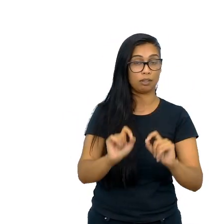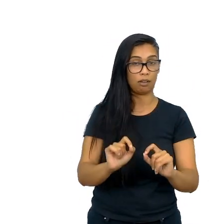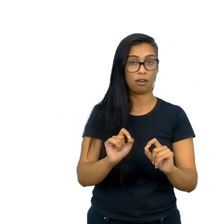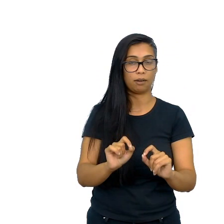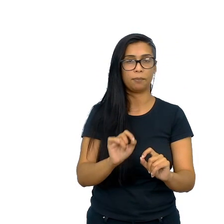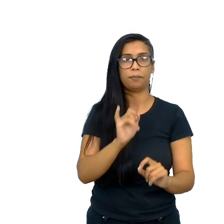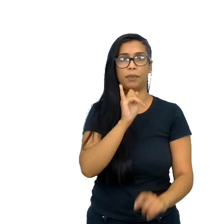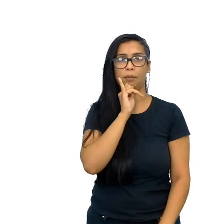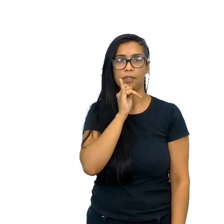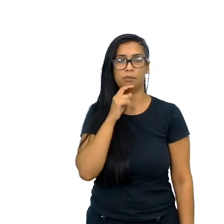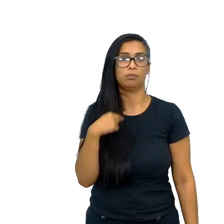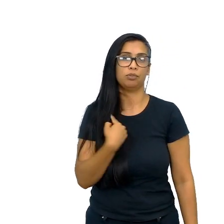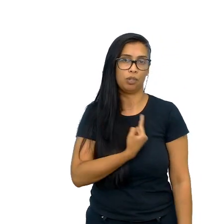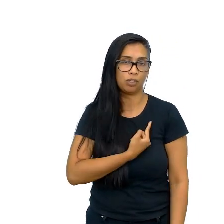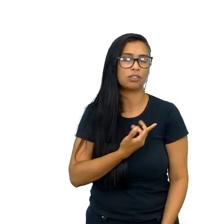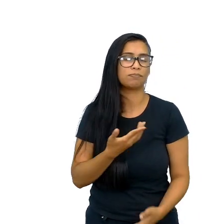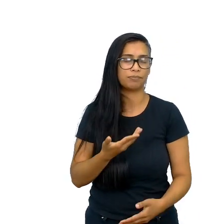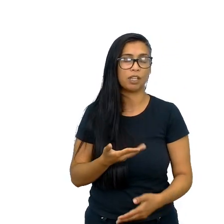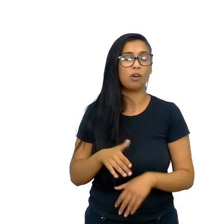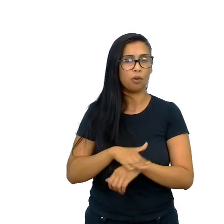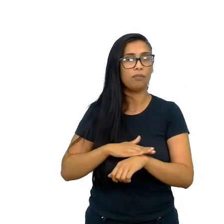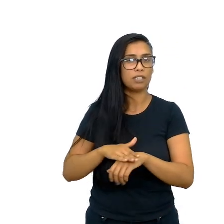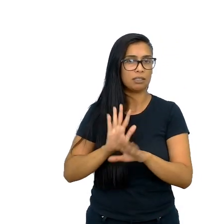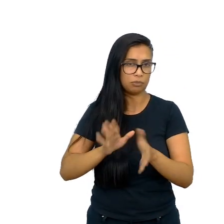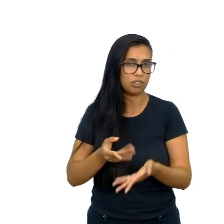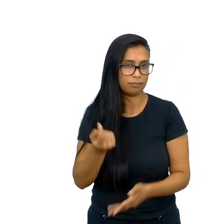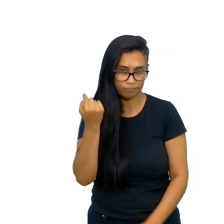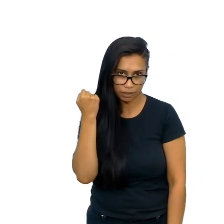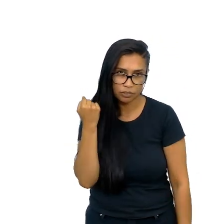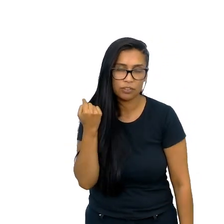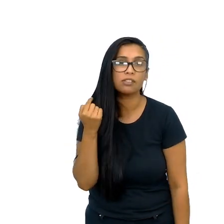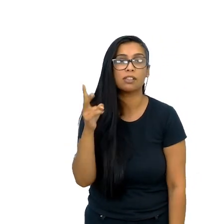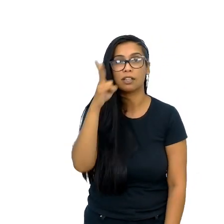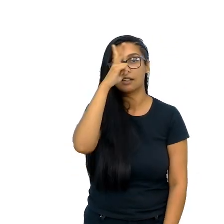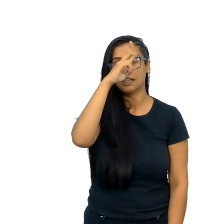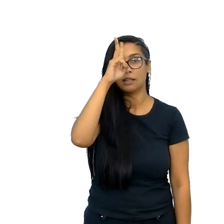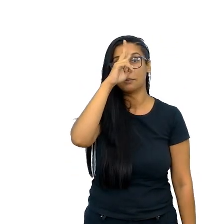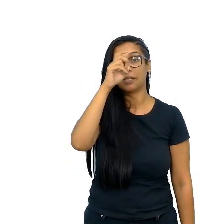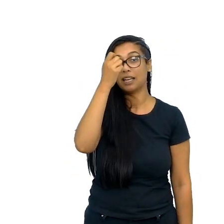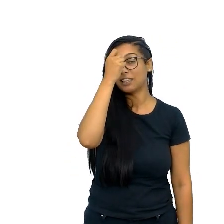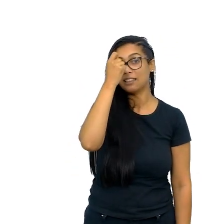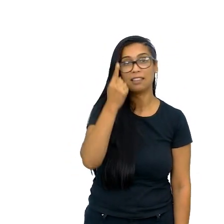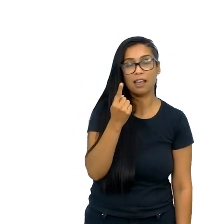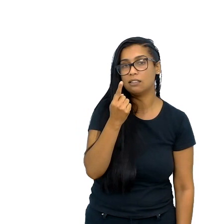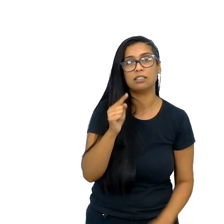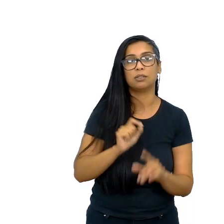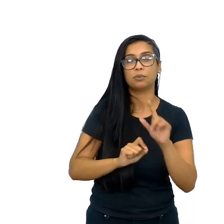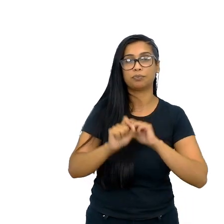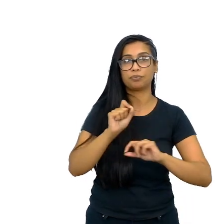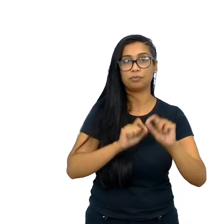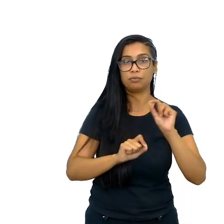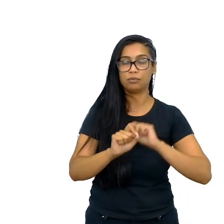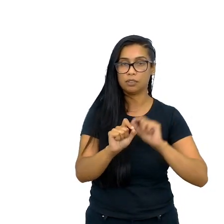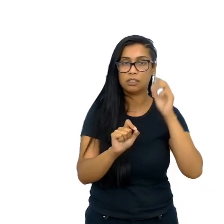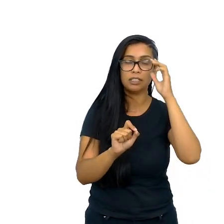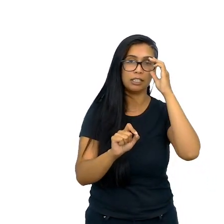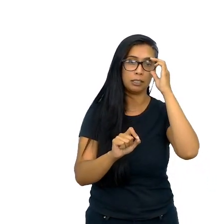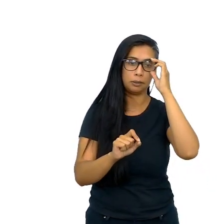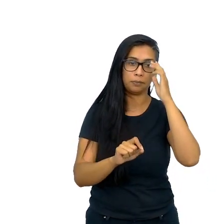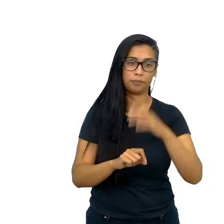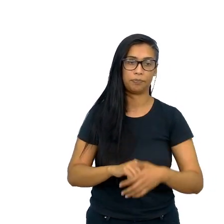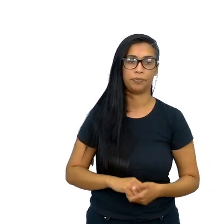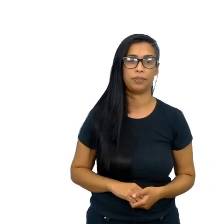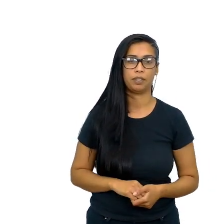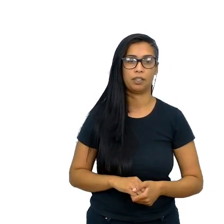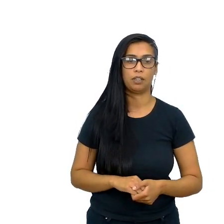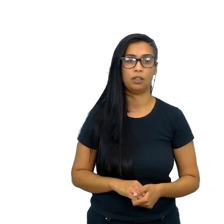justamente aquilo que nós já falamos, né, com relação à ideia de que a parte gráfica,